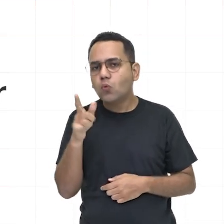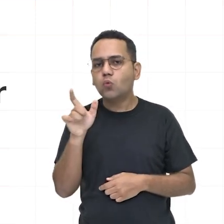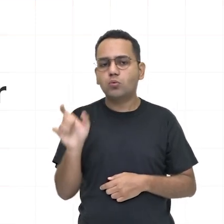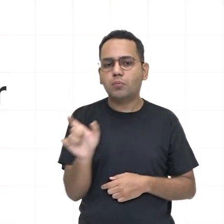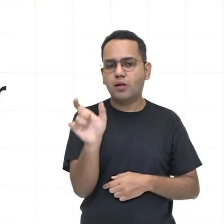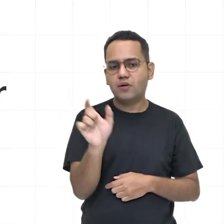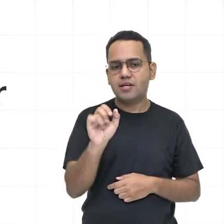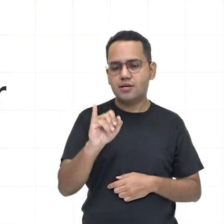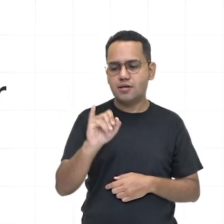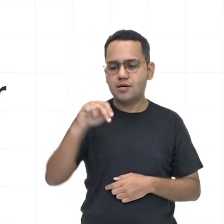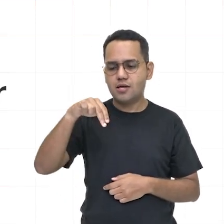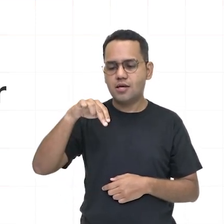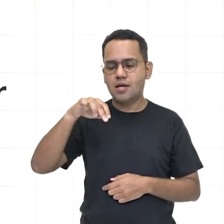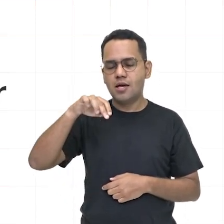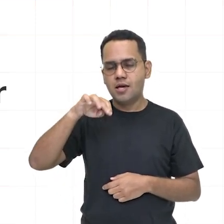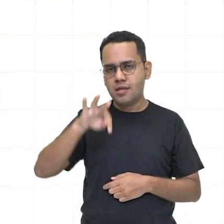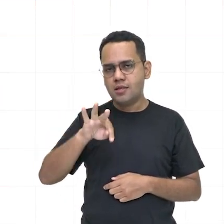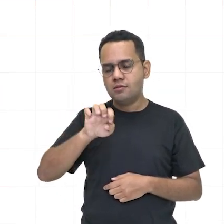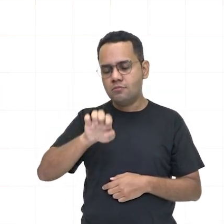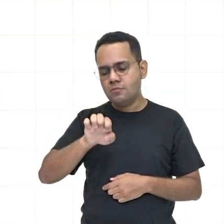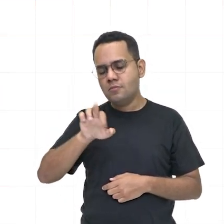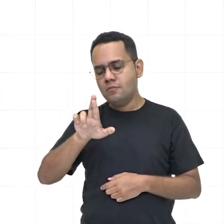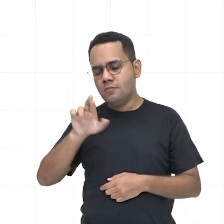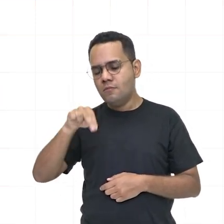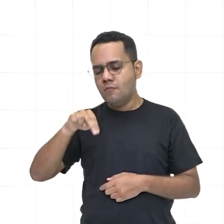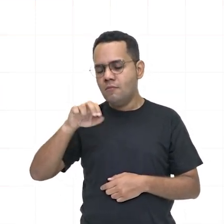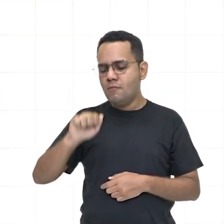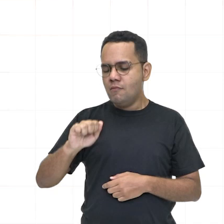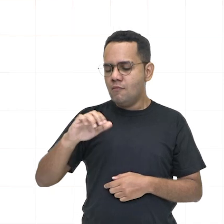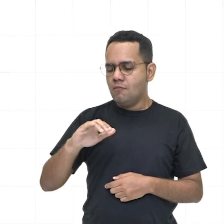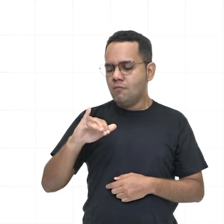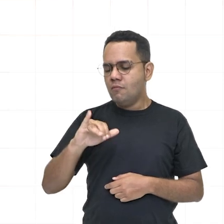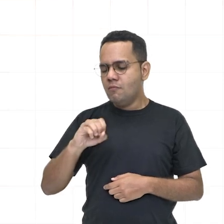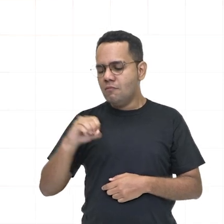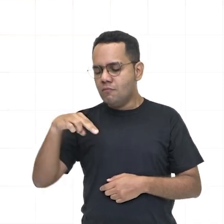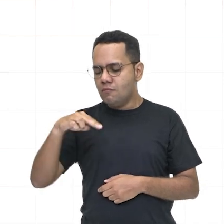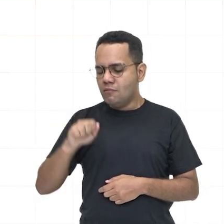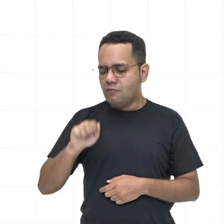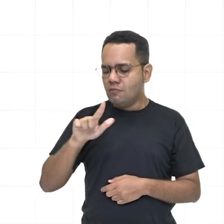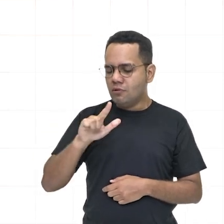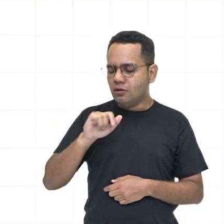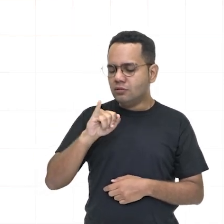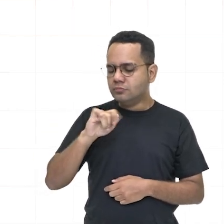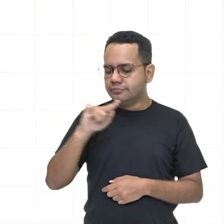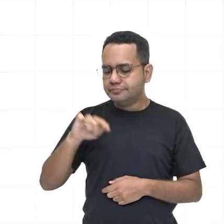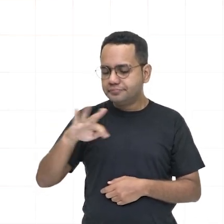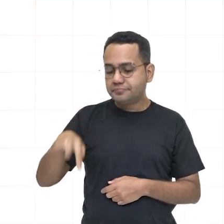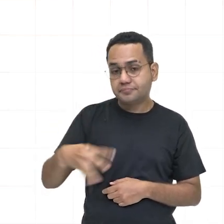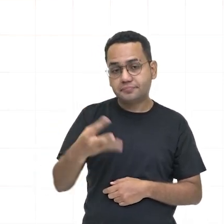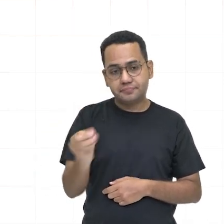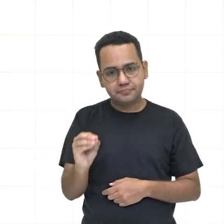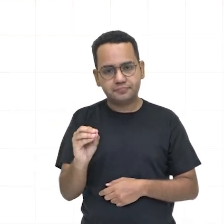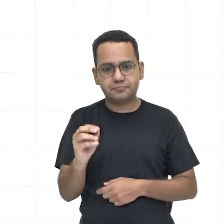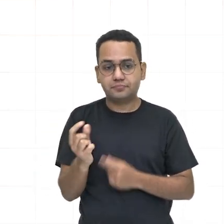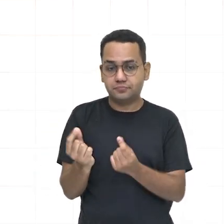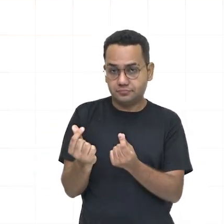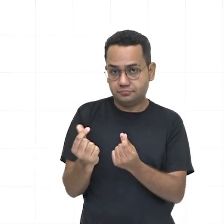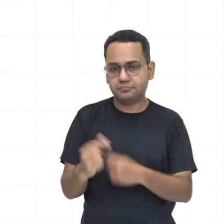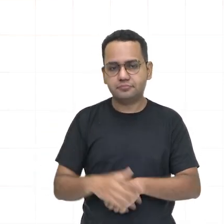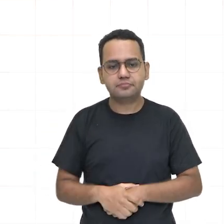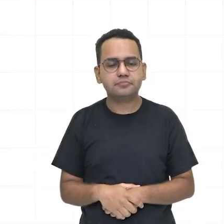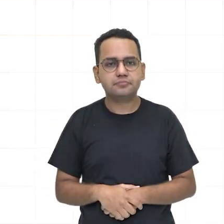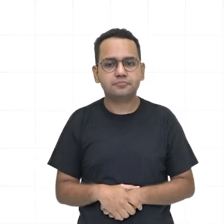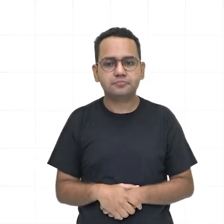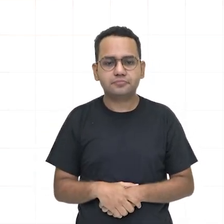internacionalização do capital e da produção, ok? Então a mundialização tem muito a ver aí com a